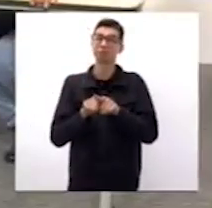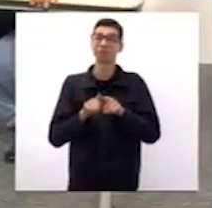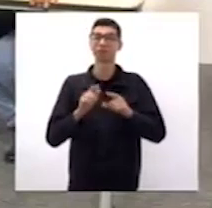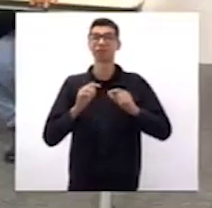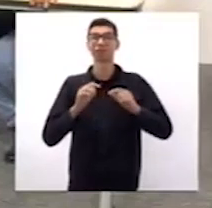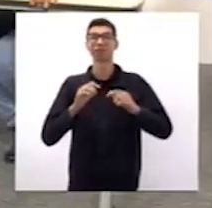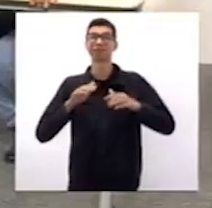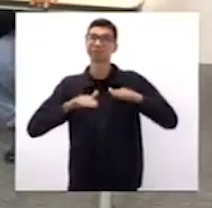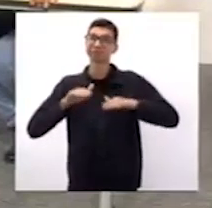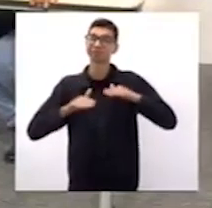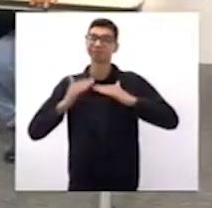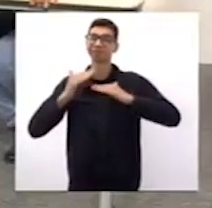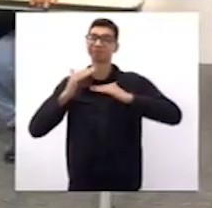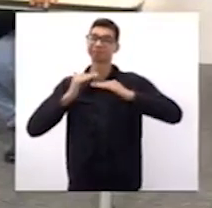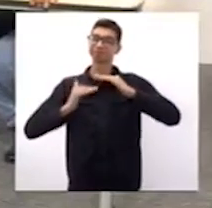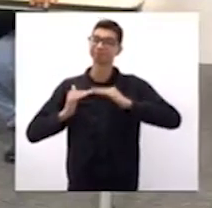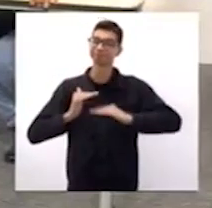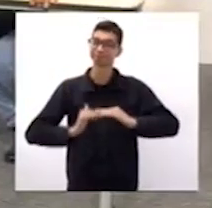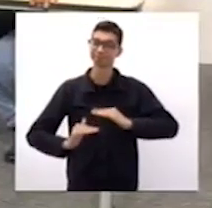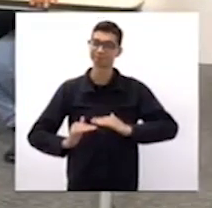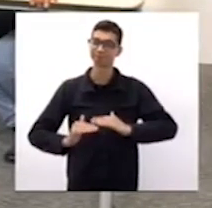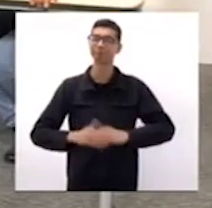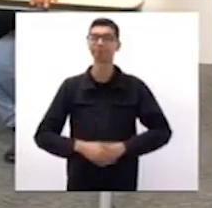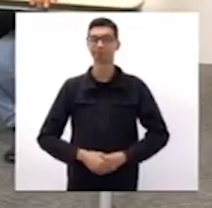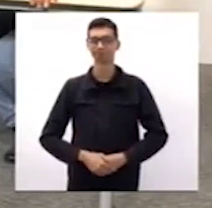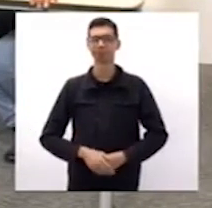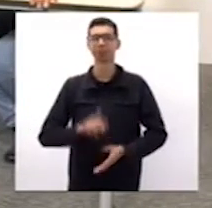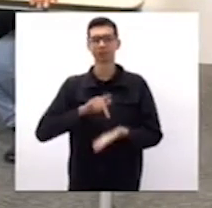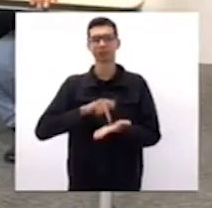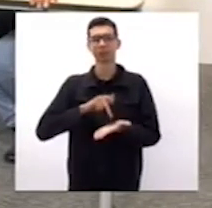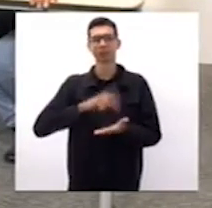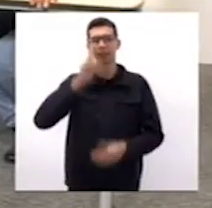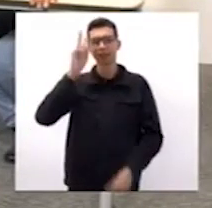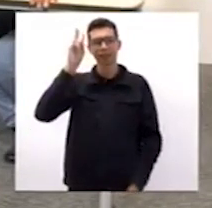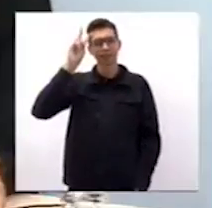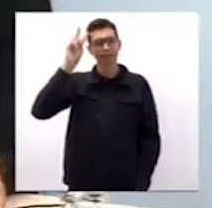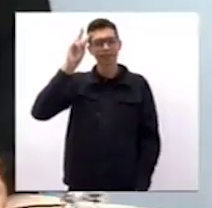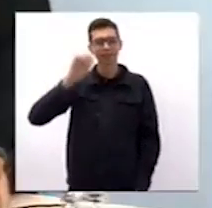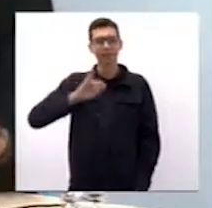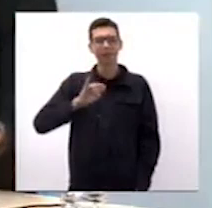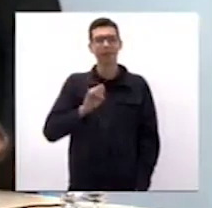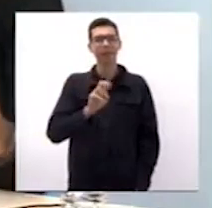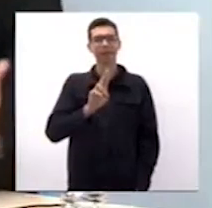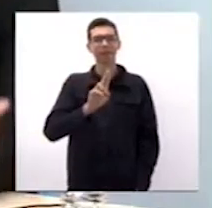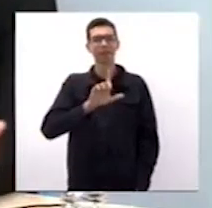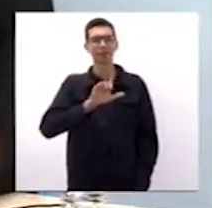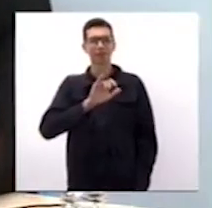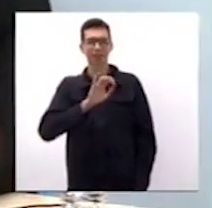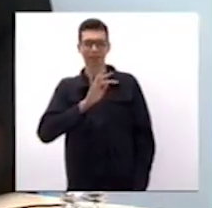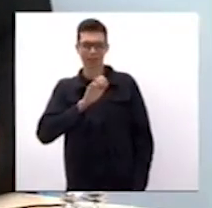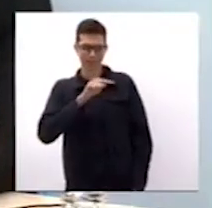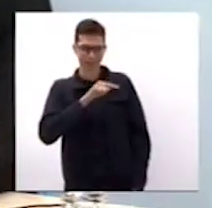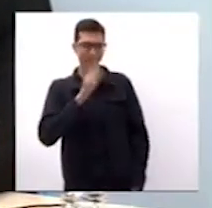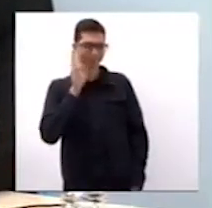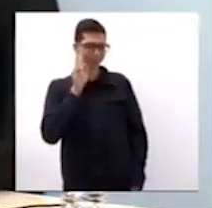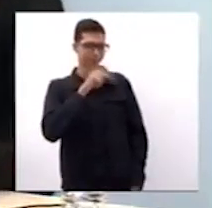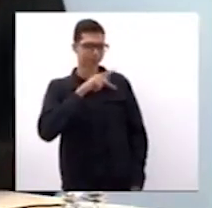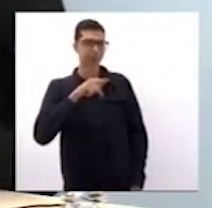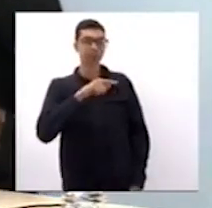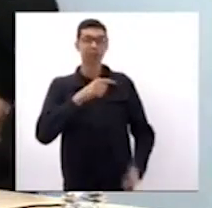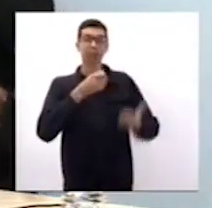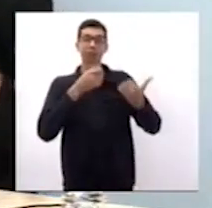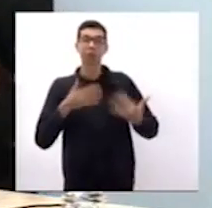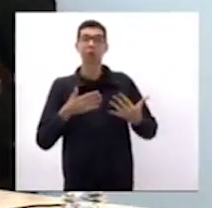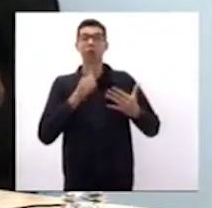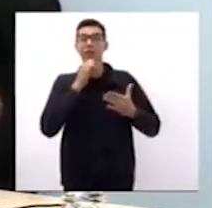E ainda lembro da parte que você falou, Juliette, quando você propõe uma atividade e o